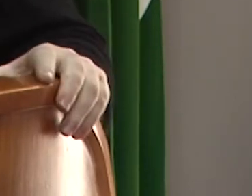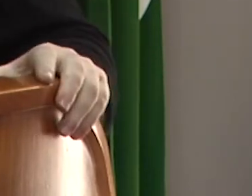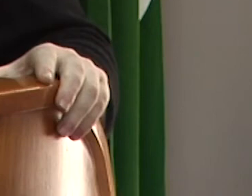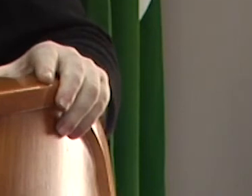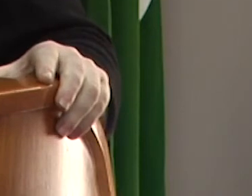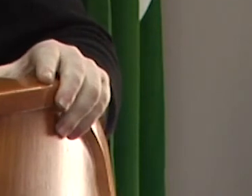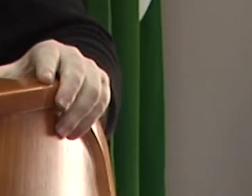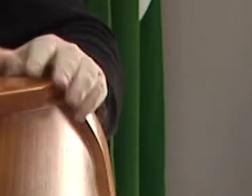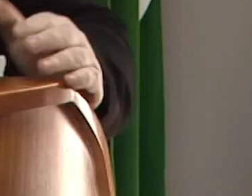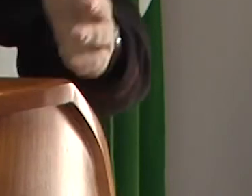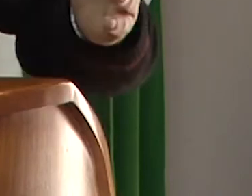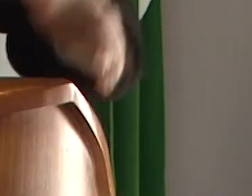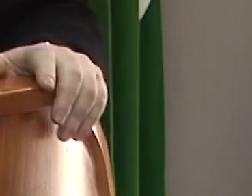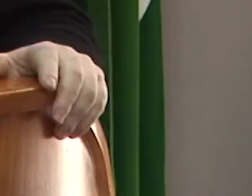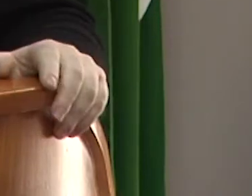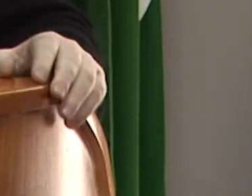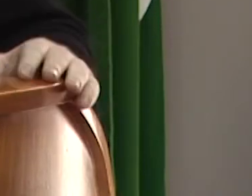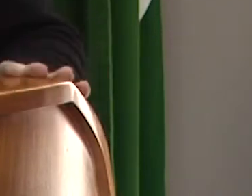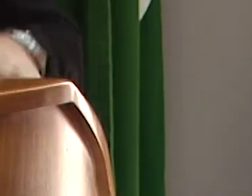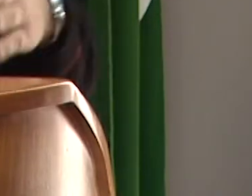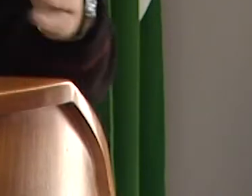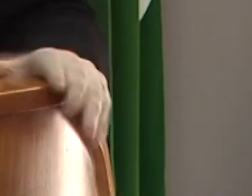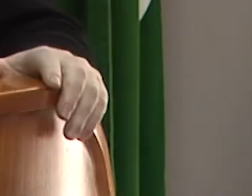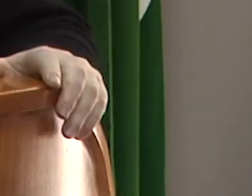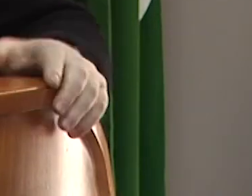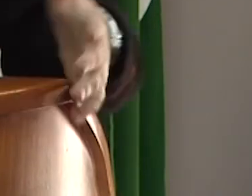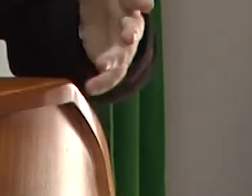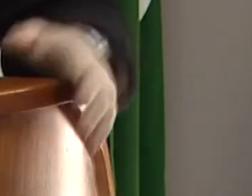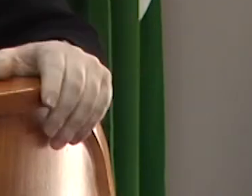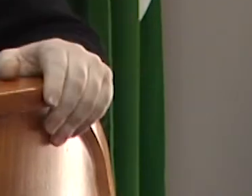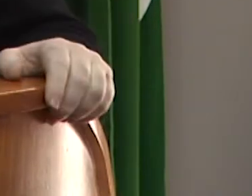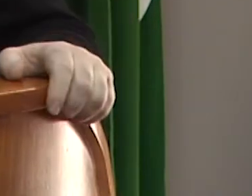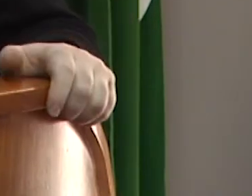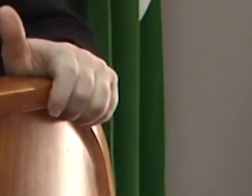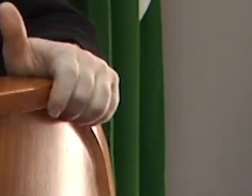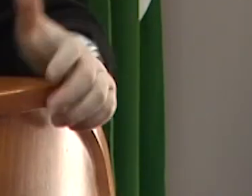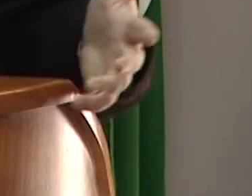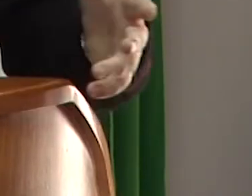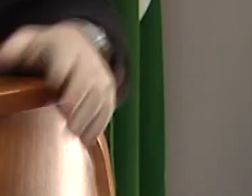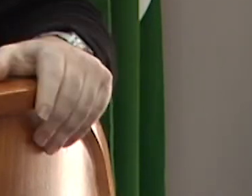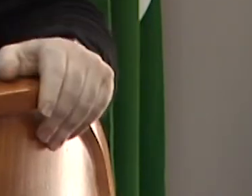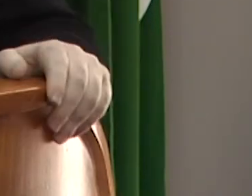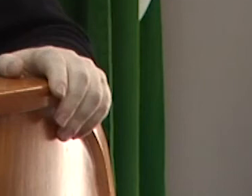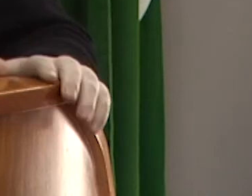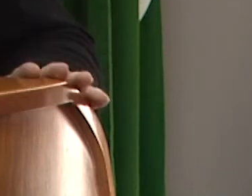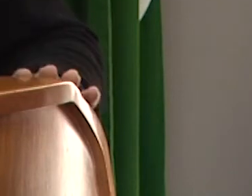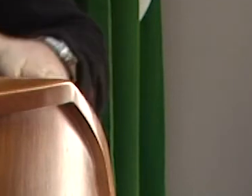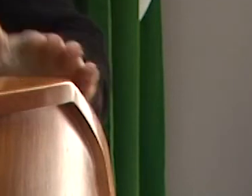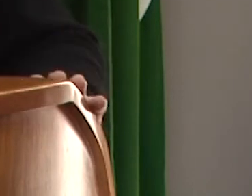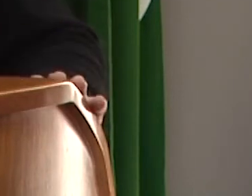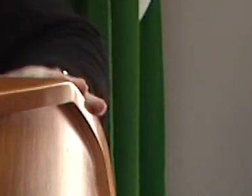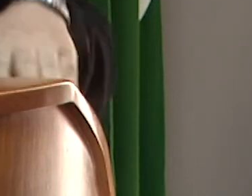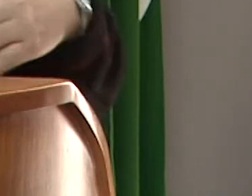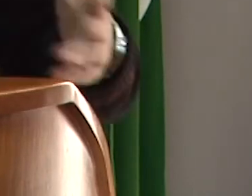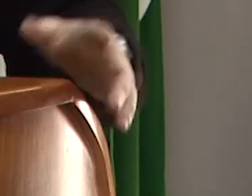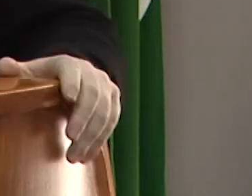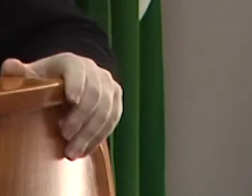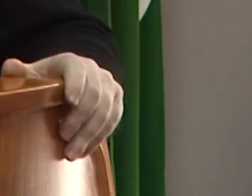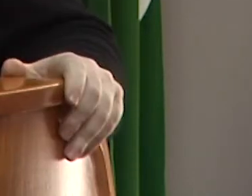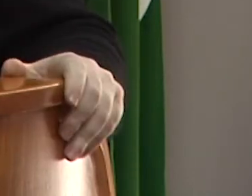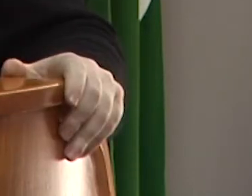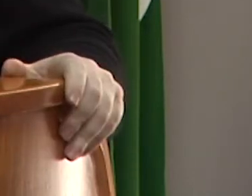período eleitoral novamente, com debates que irão acontecer, com candidatos que se apresentam, vem a lembrança então de um cidadão que